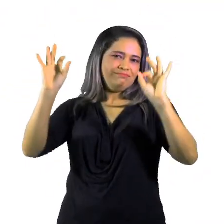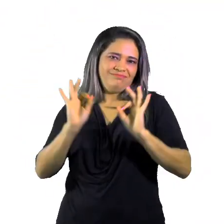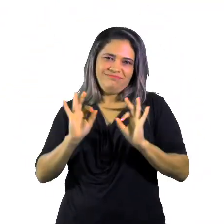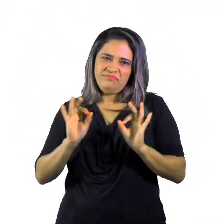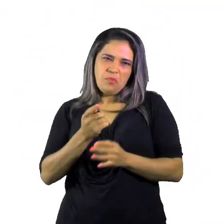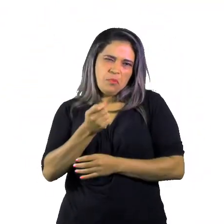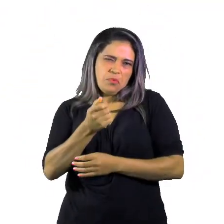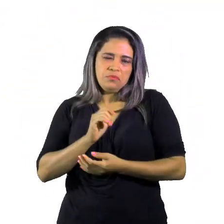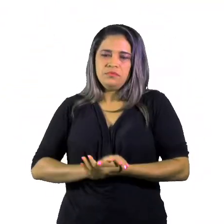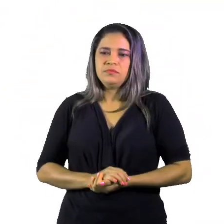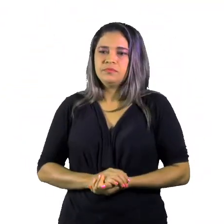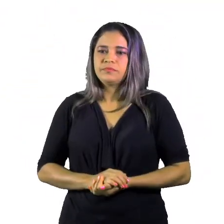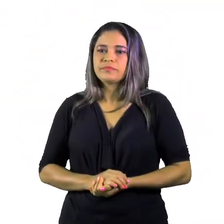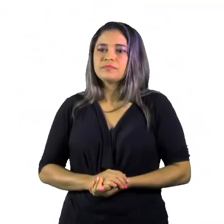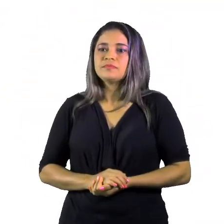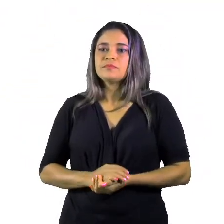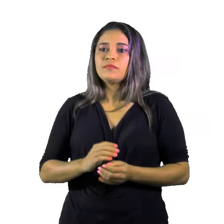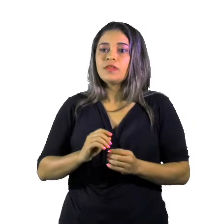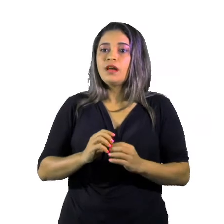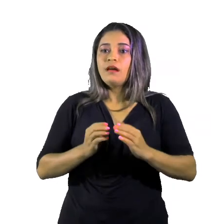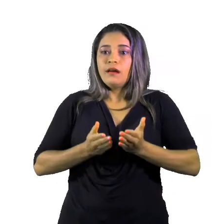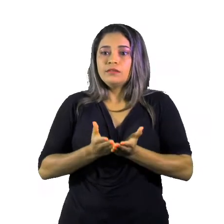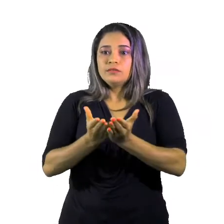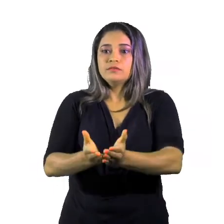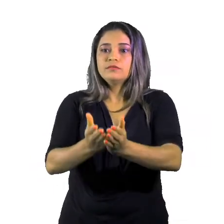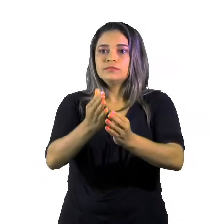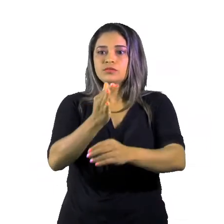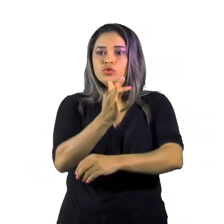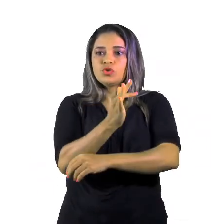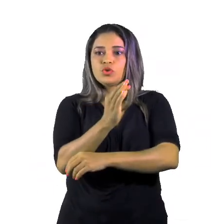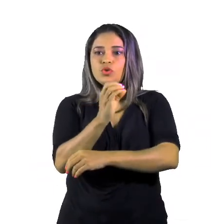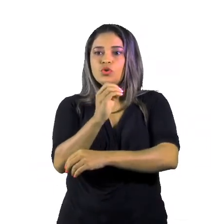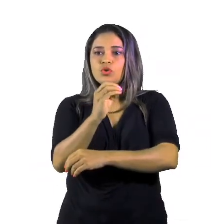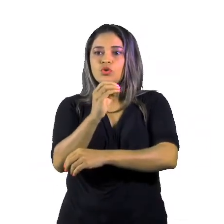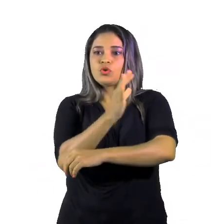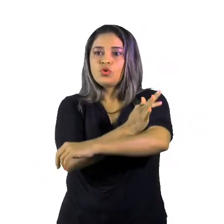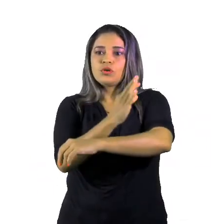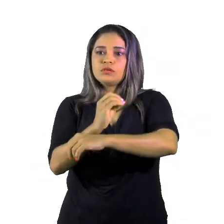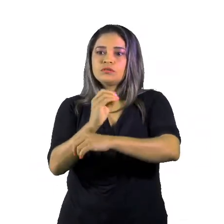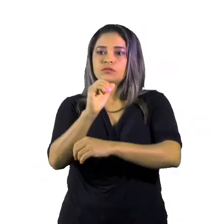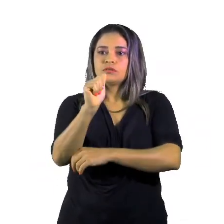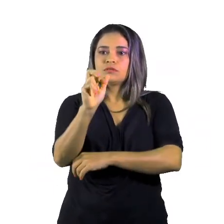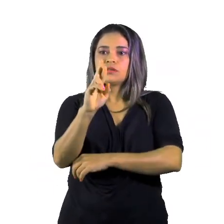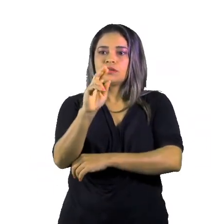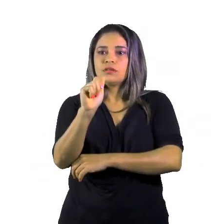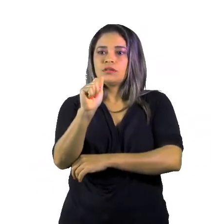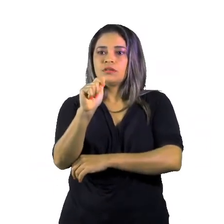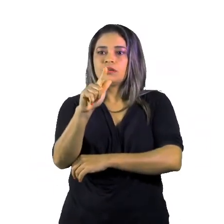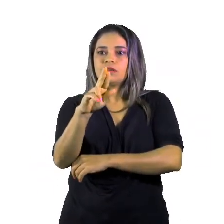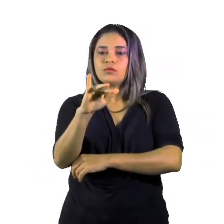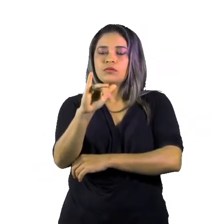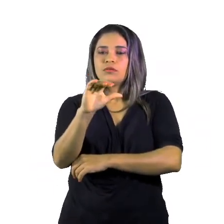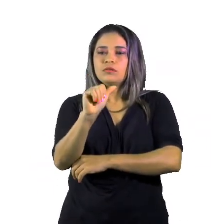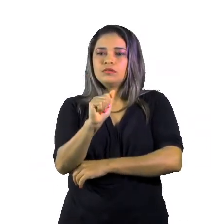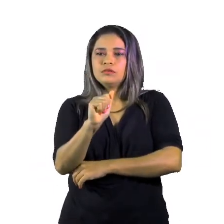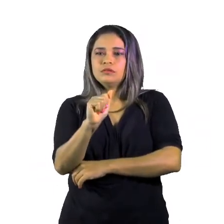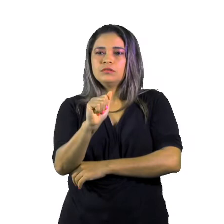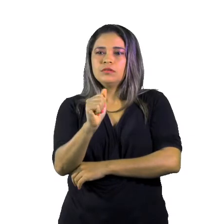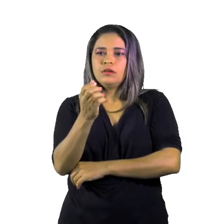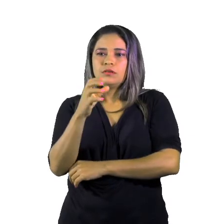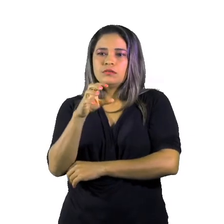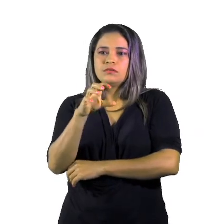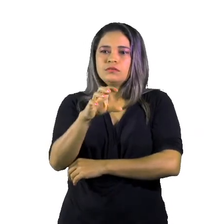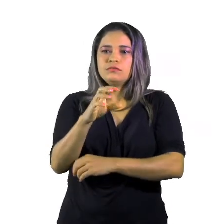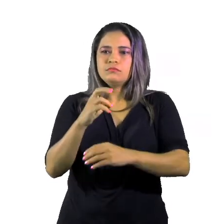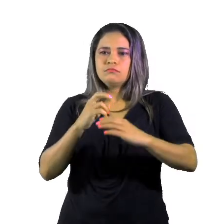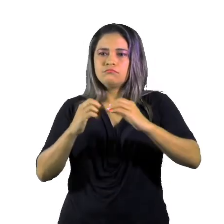hidrovia do Tocantins-Araguaia. É uma das principais vias de transporte do corredor centro-norte brasileiro, pois